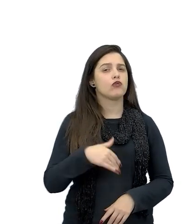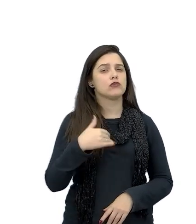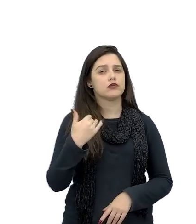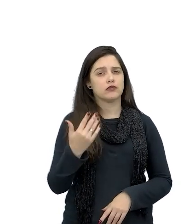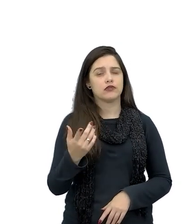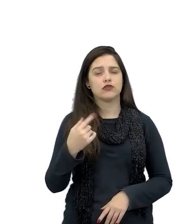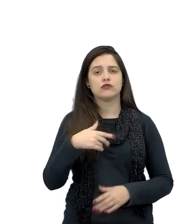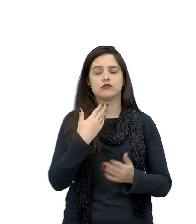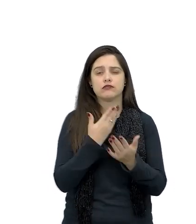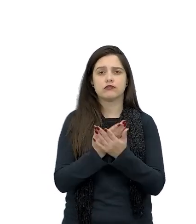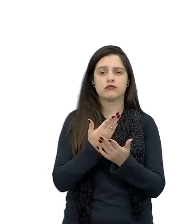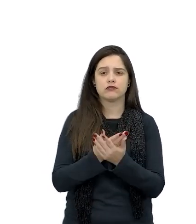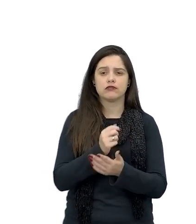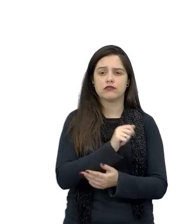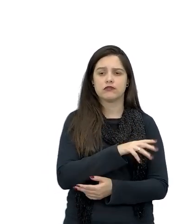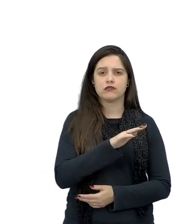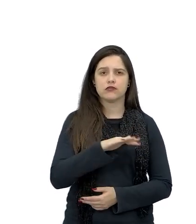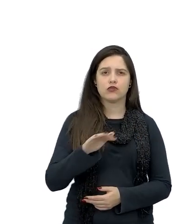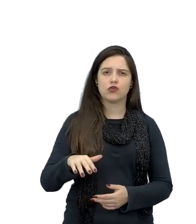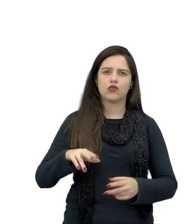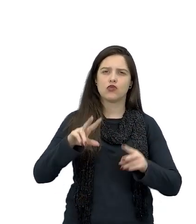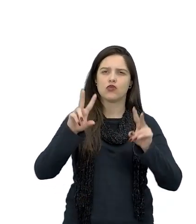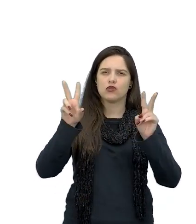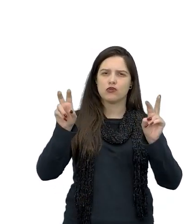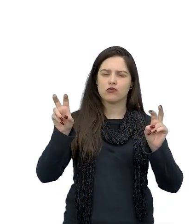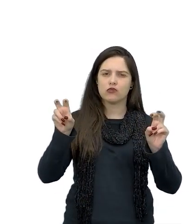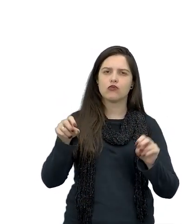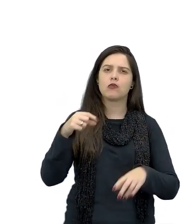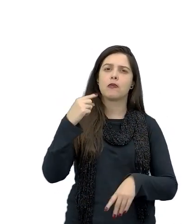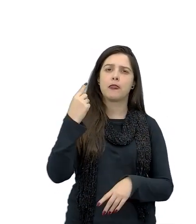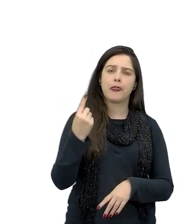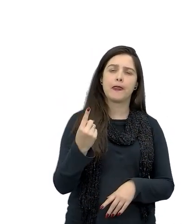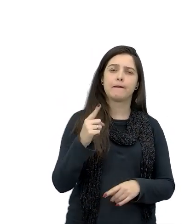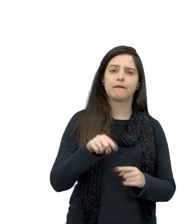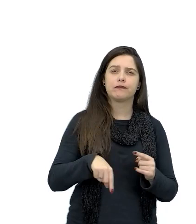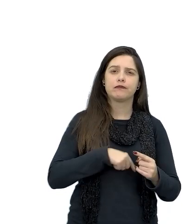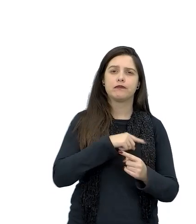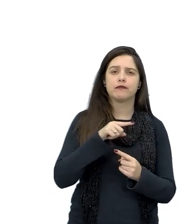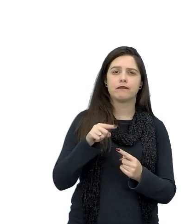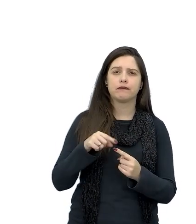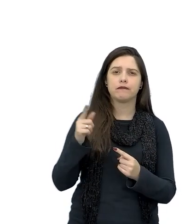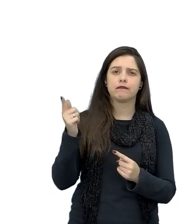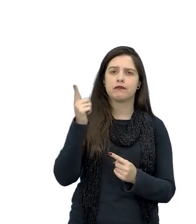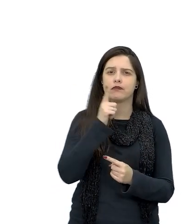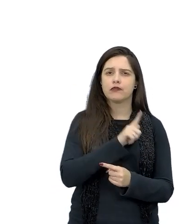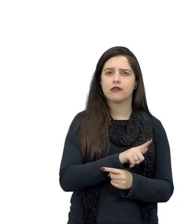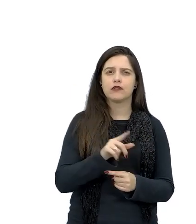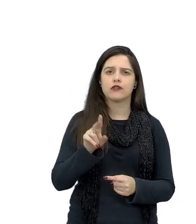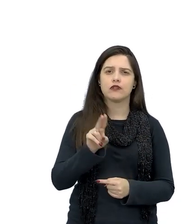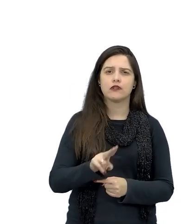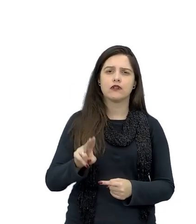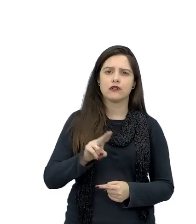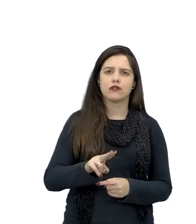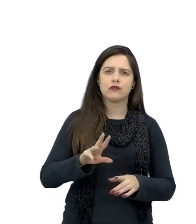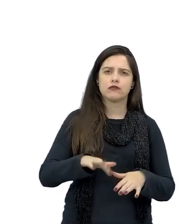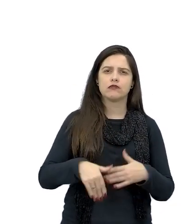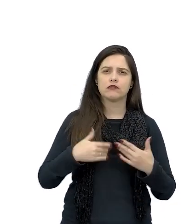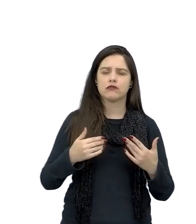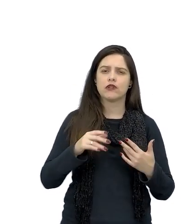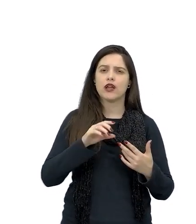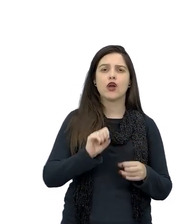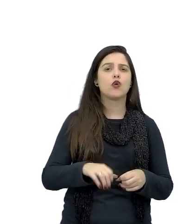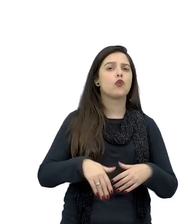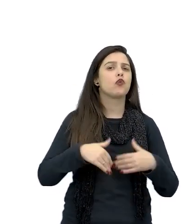o estudante tem que usar a sua produção como um objeto real de estudo, de reflexão, a